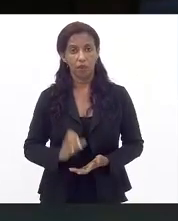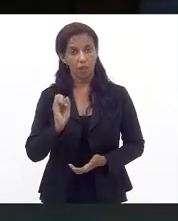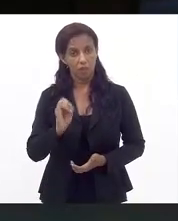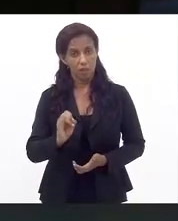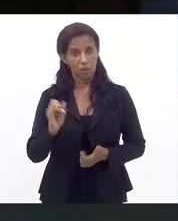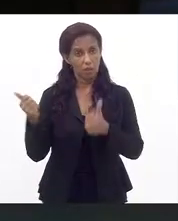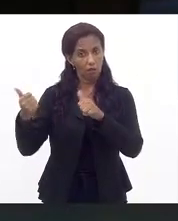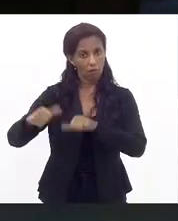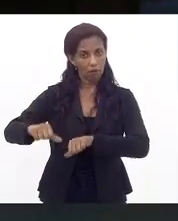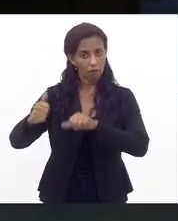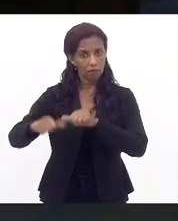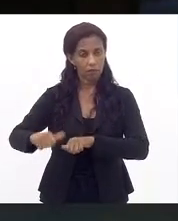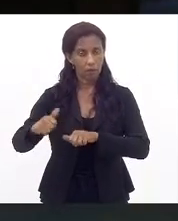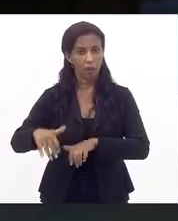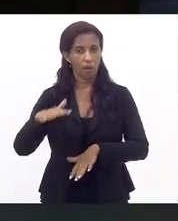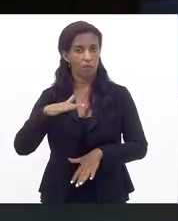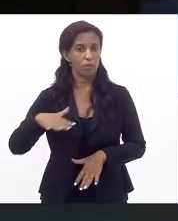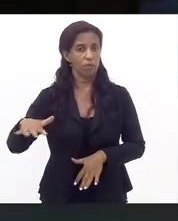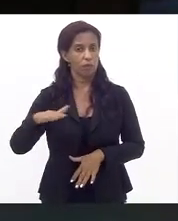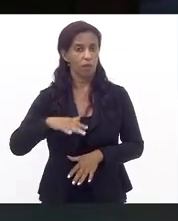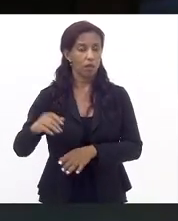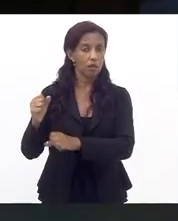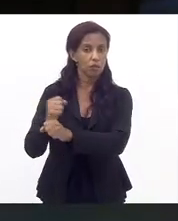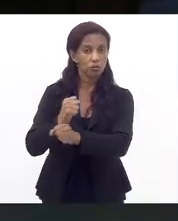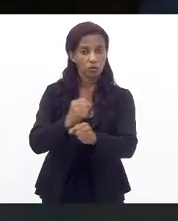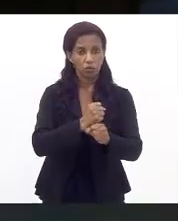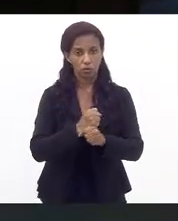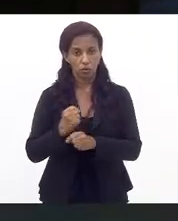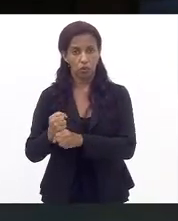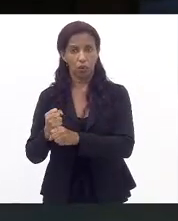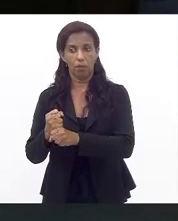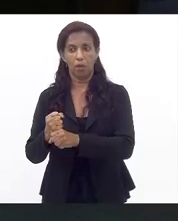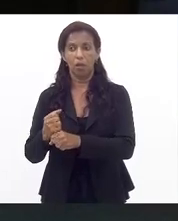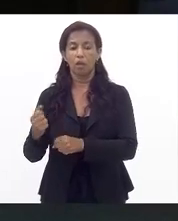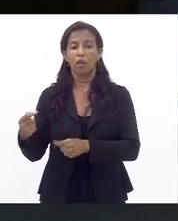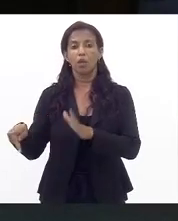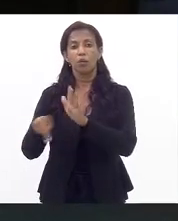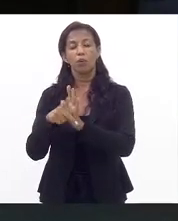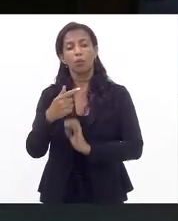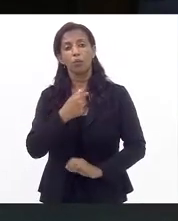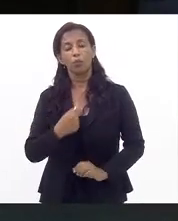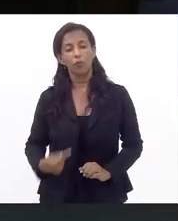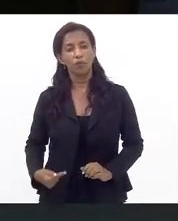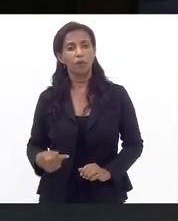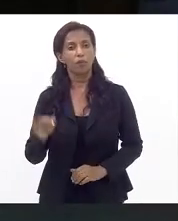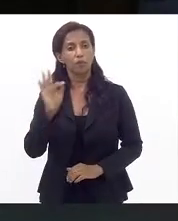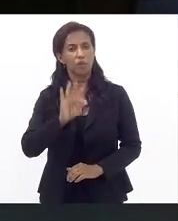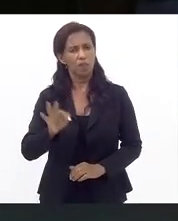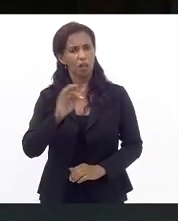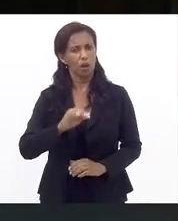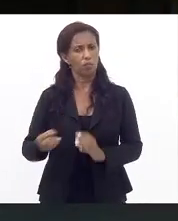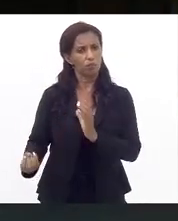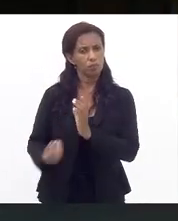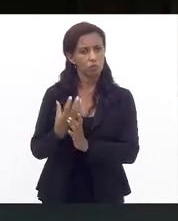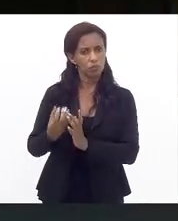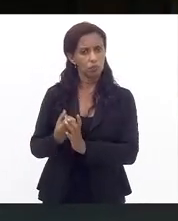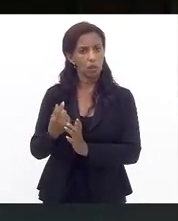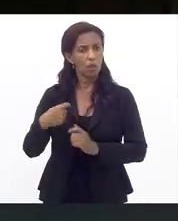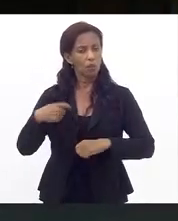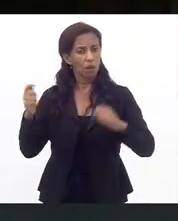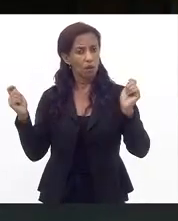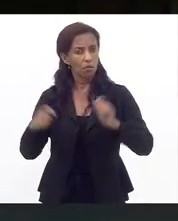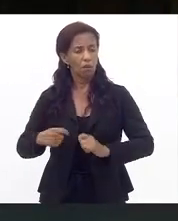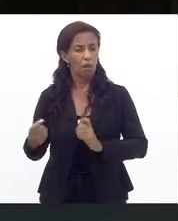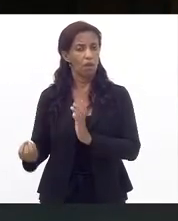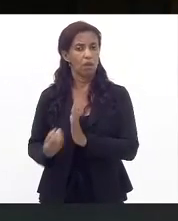analisarmos as empresas a área de grandes obras que o próprio governo federal poderia investir aqui eu poderia ter